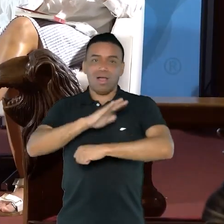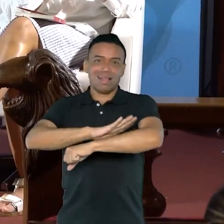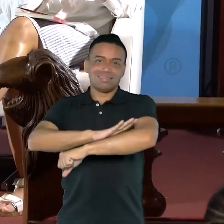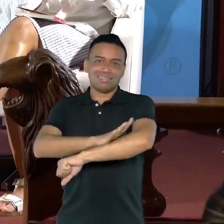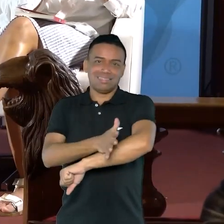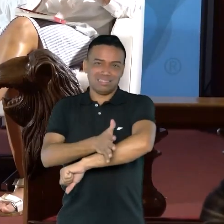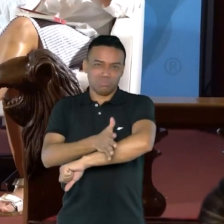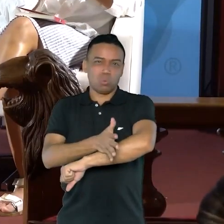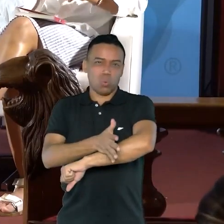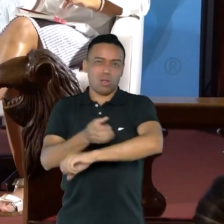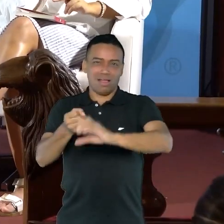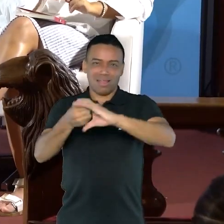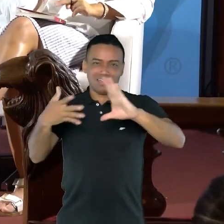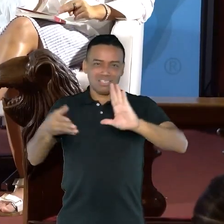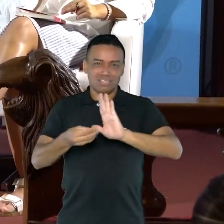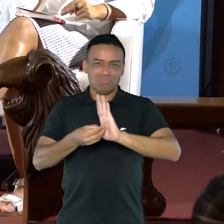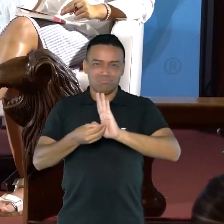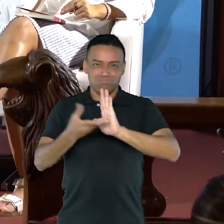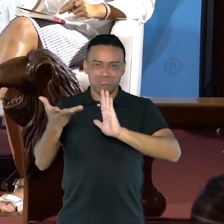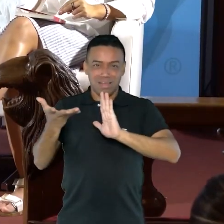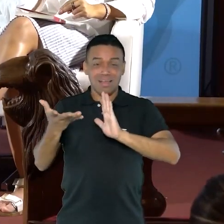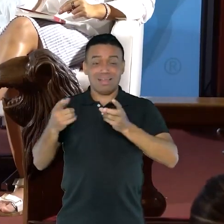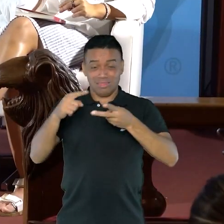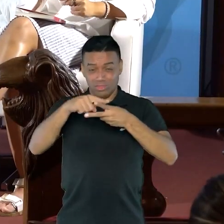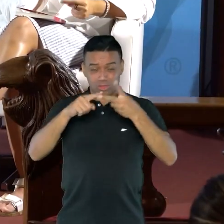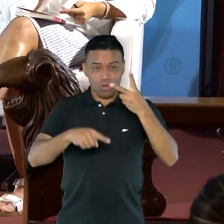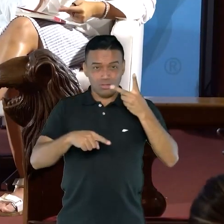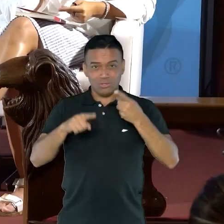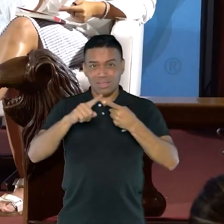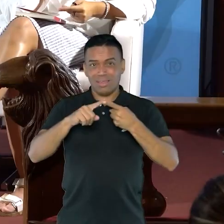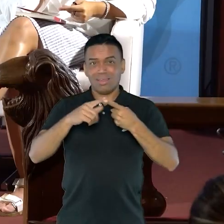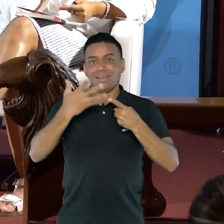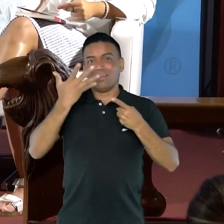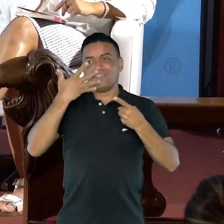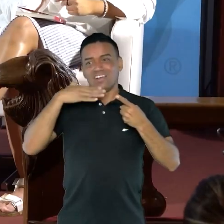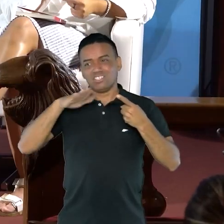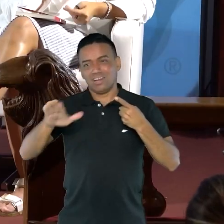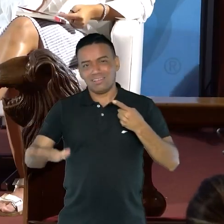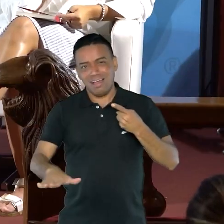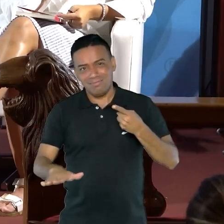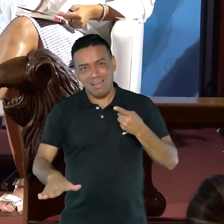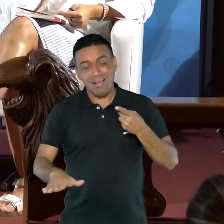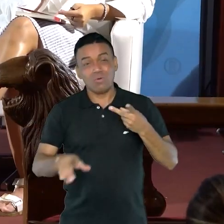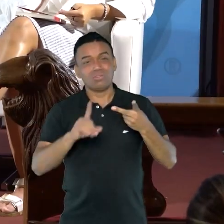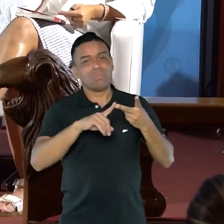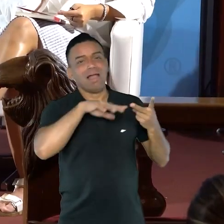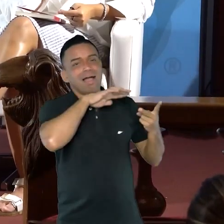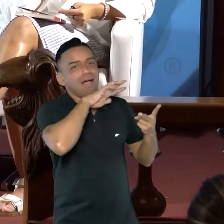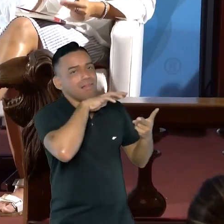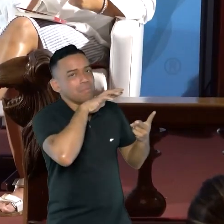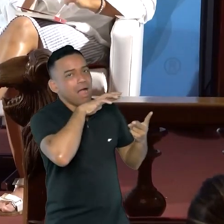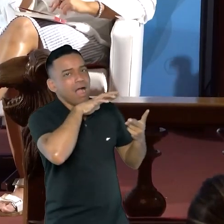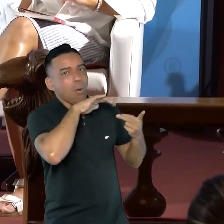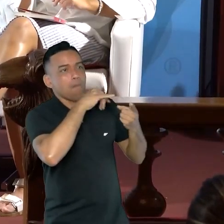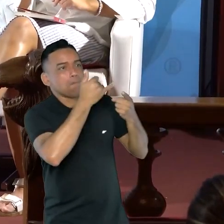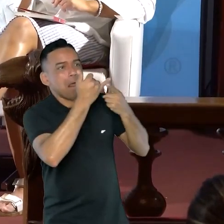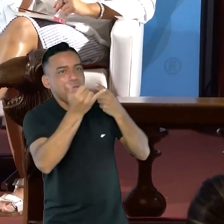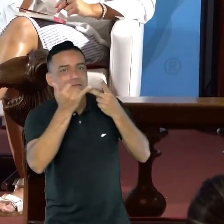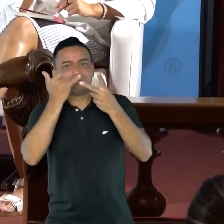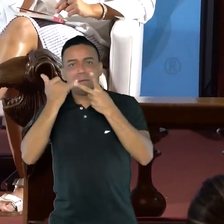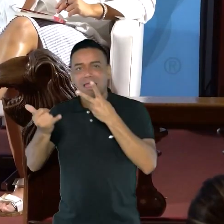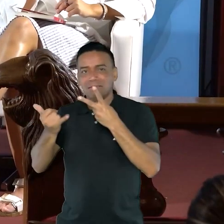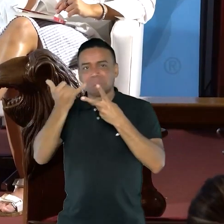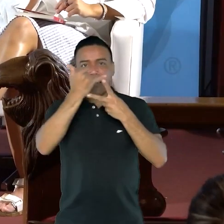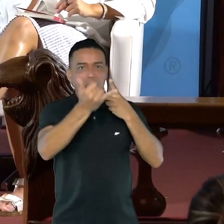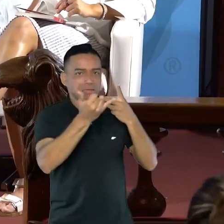traz, dois dos mais comuns são a infantilização e a animalização. A tutela